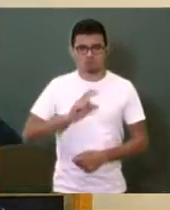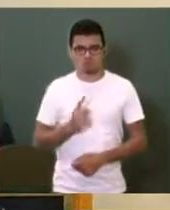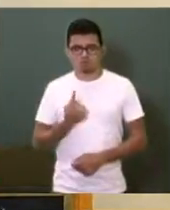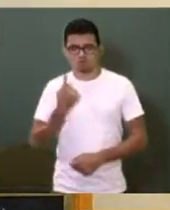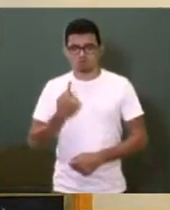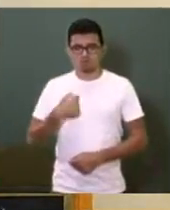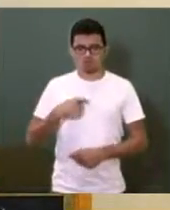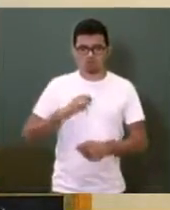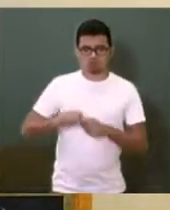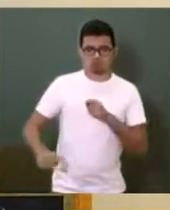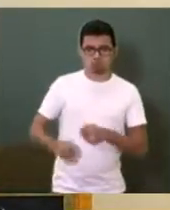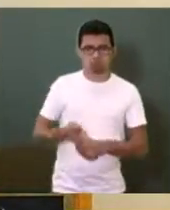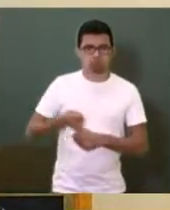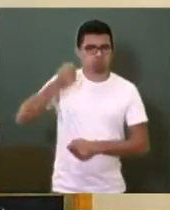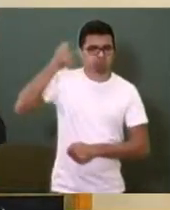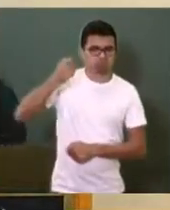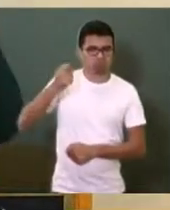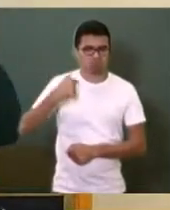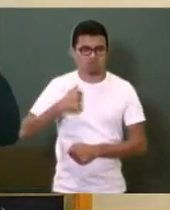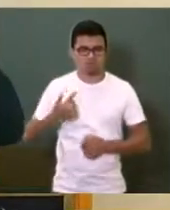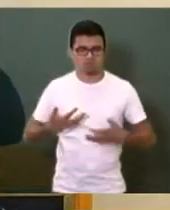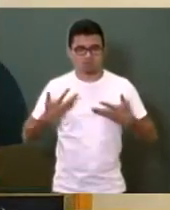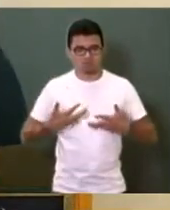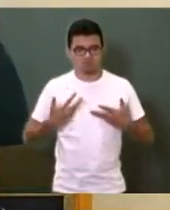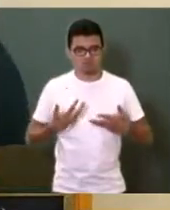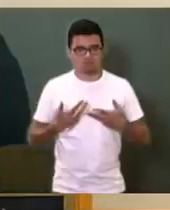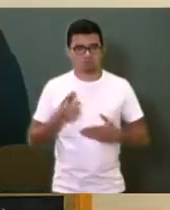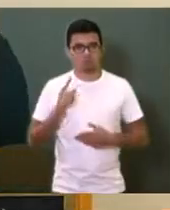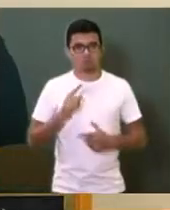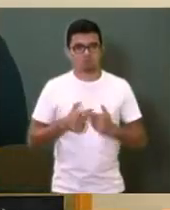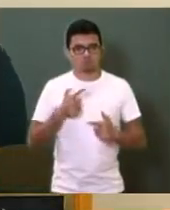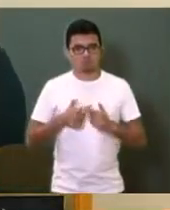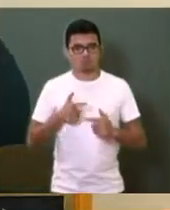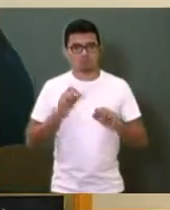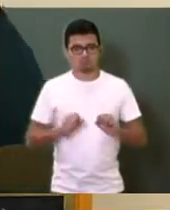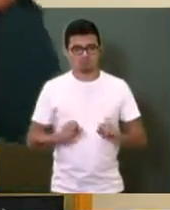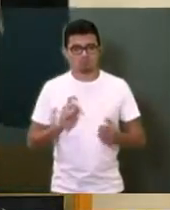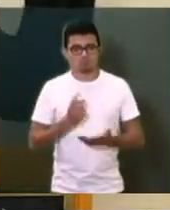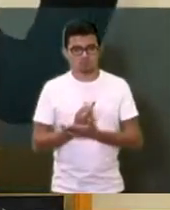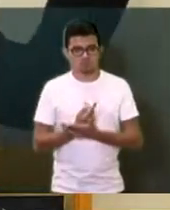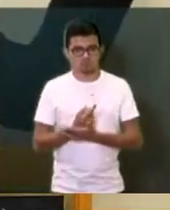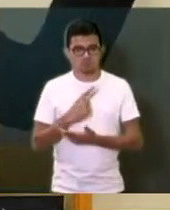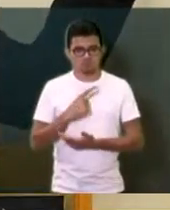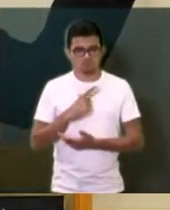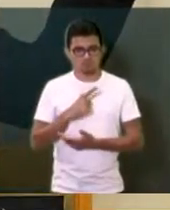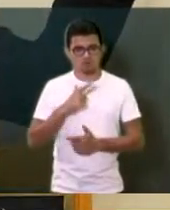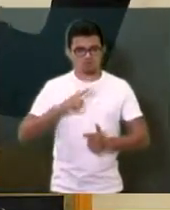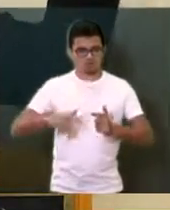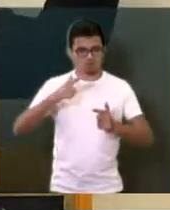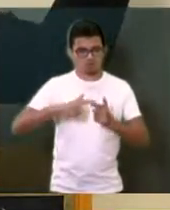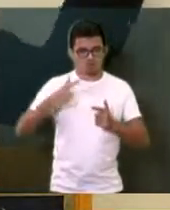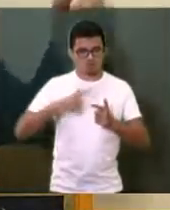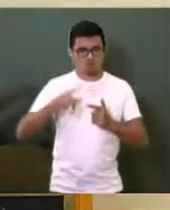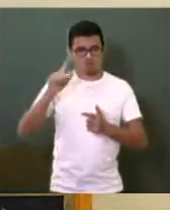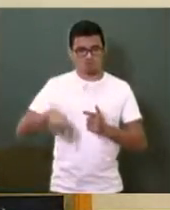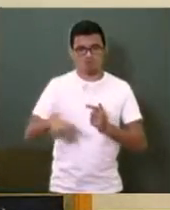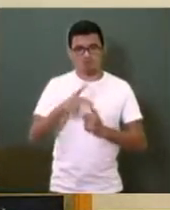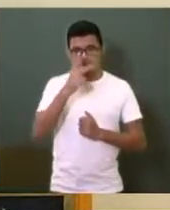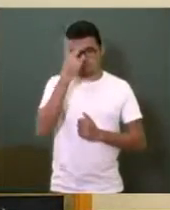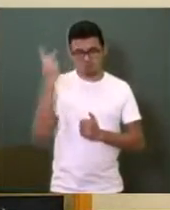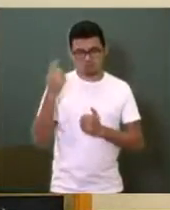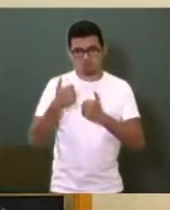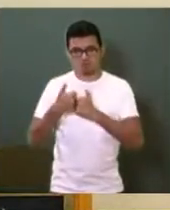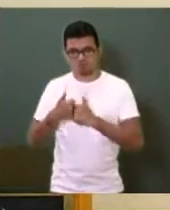vou soltar fogos aqui vou ter alegria e isso você pode estar causando transtorno a uma pessoa dez quarteirão de